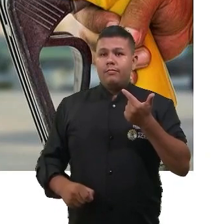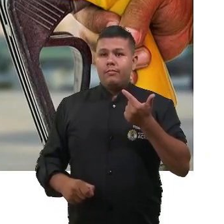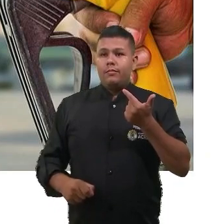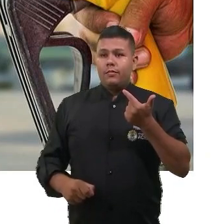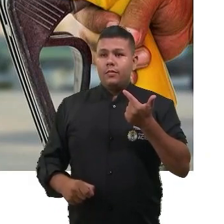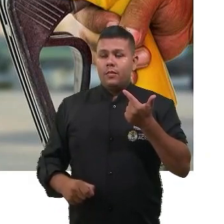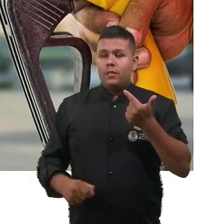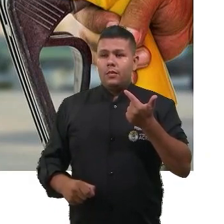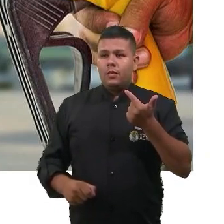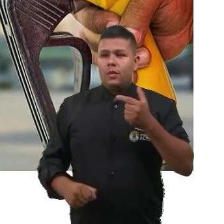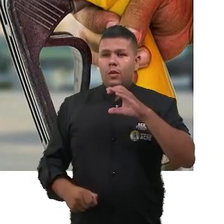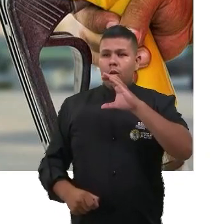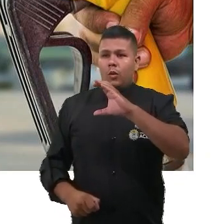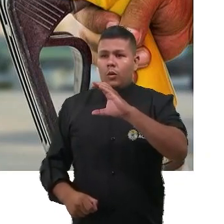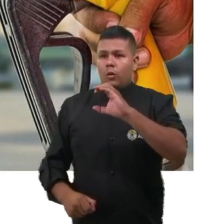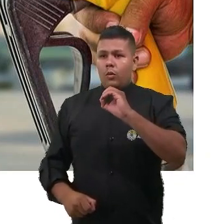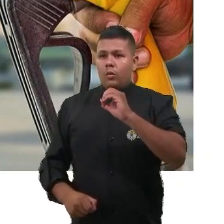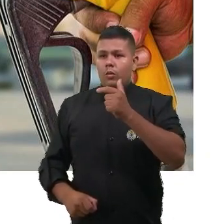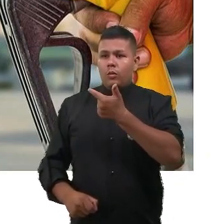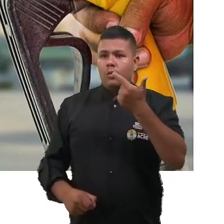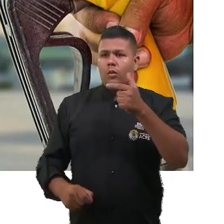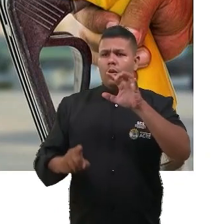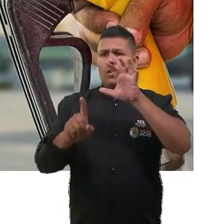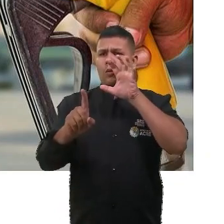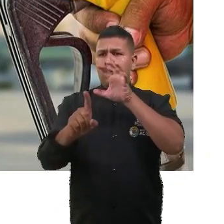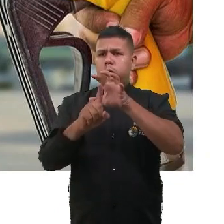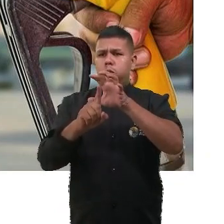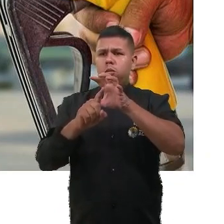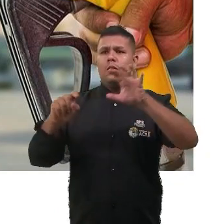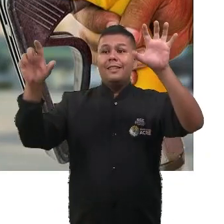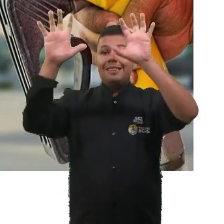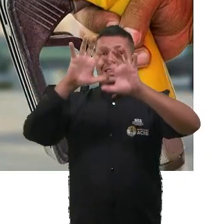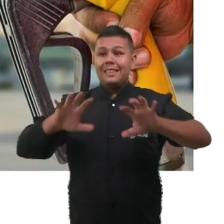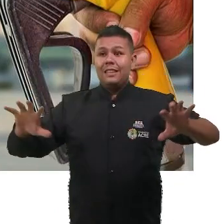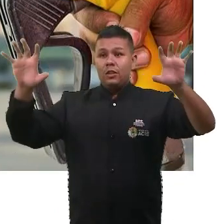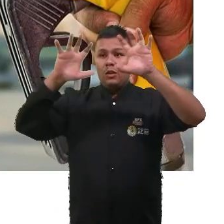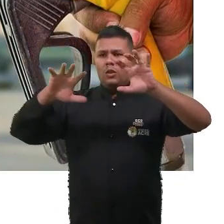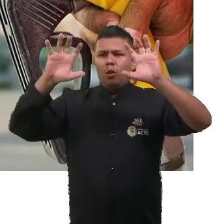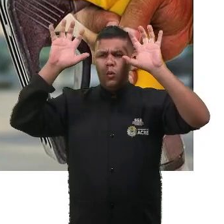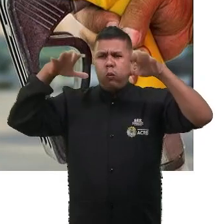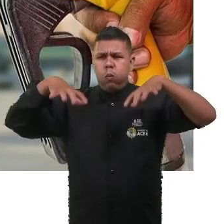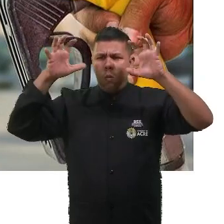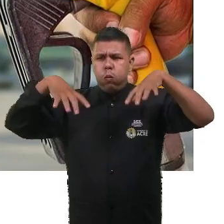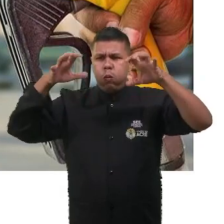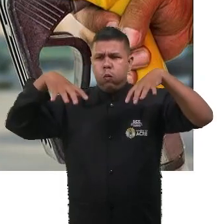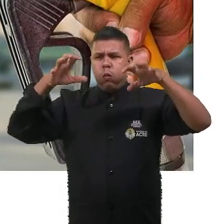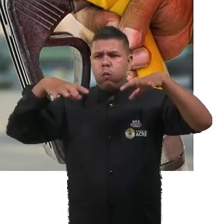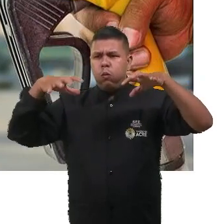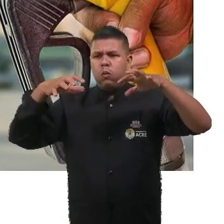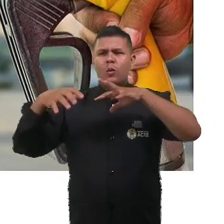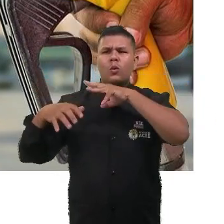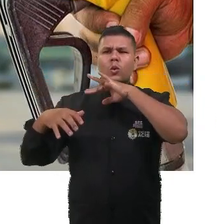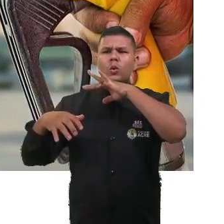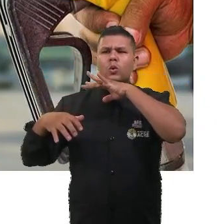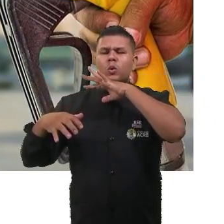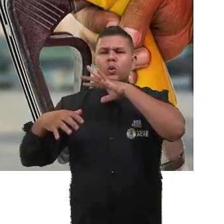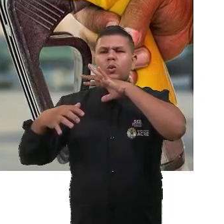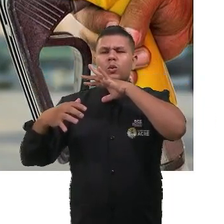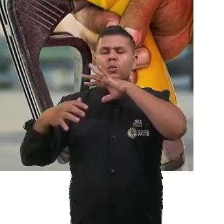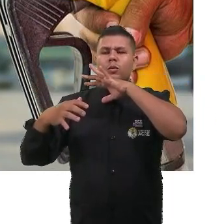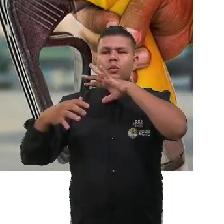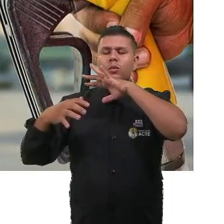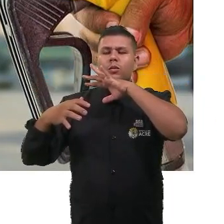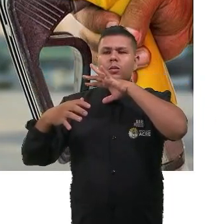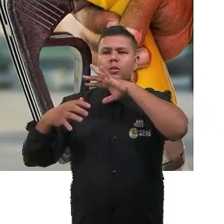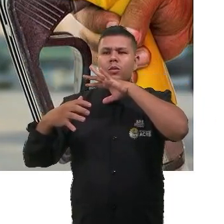gás carbônico ele vai afetar drasticamente a nossa atmosfera com chuva ácida, aquecimento global e efeito estufa.